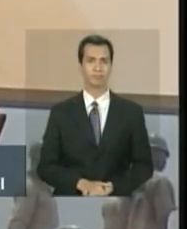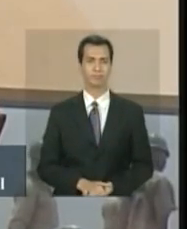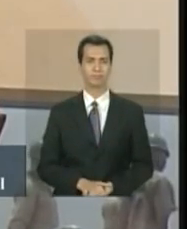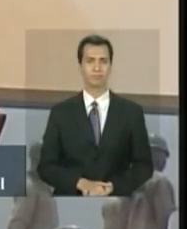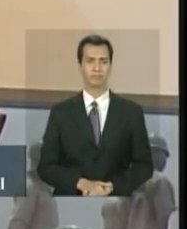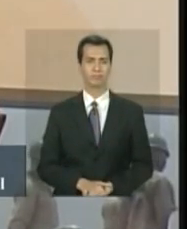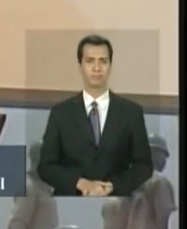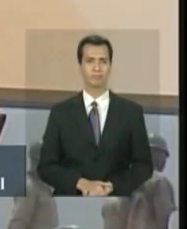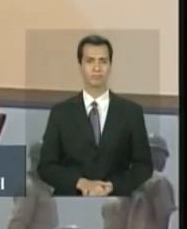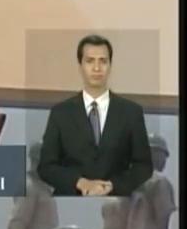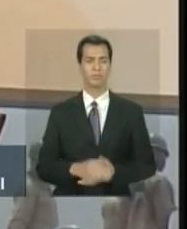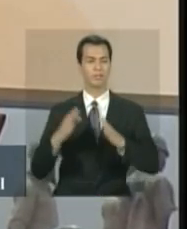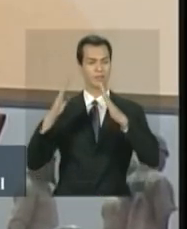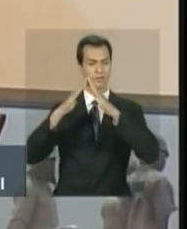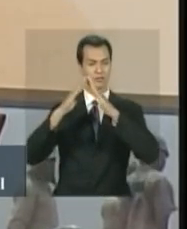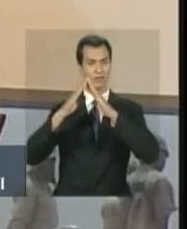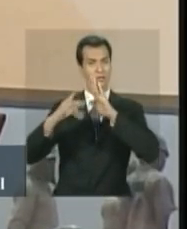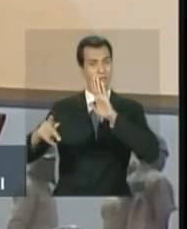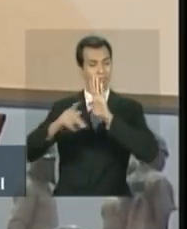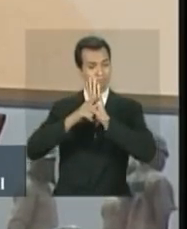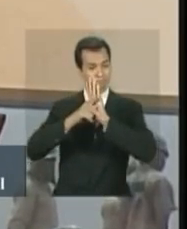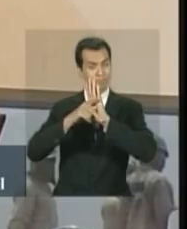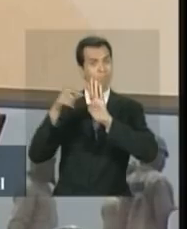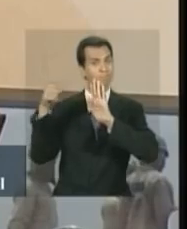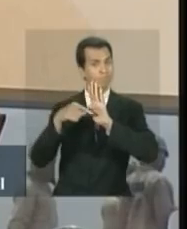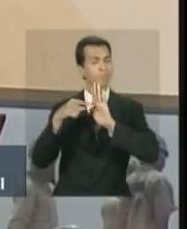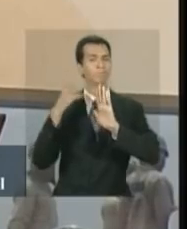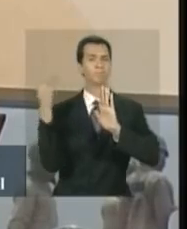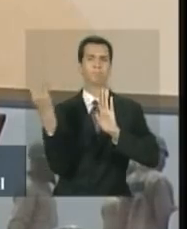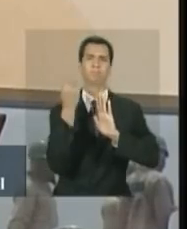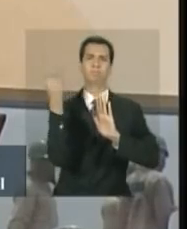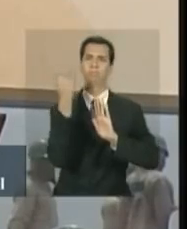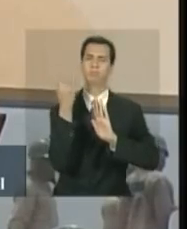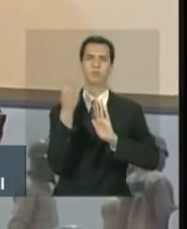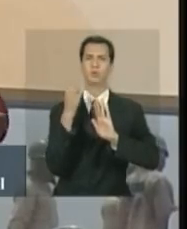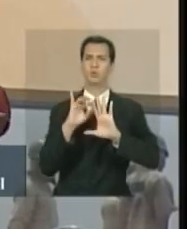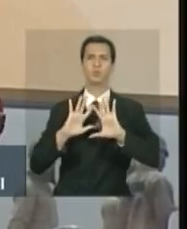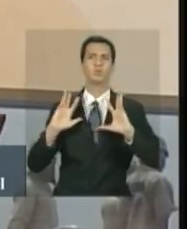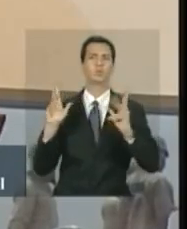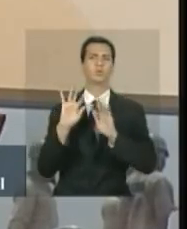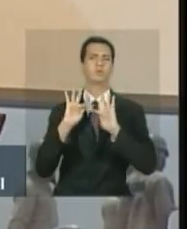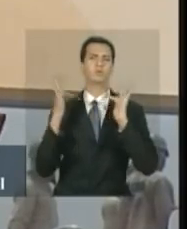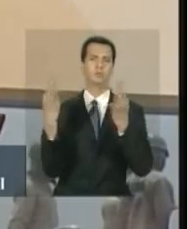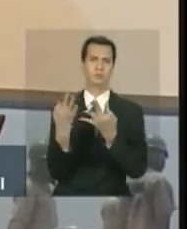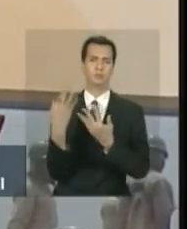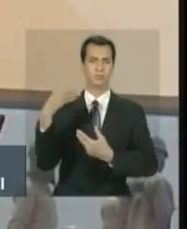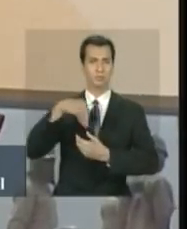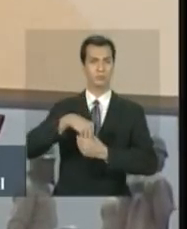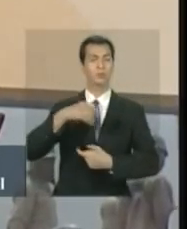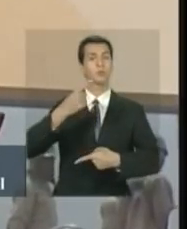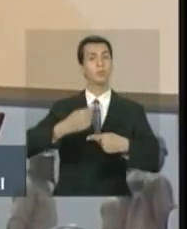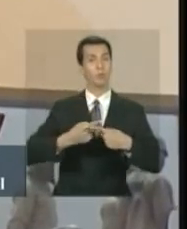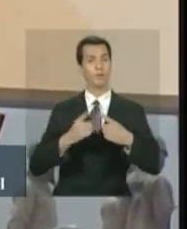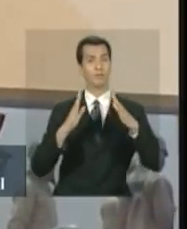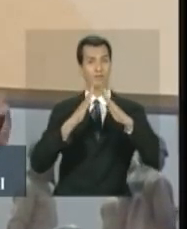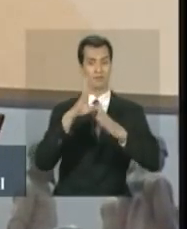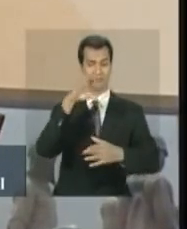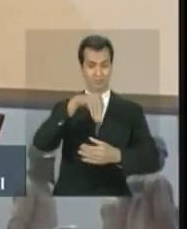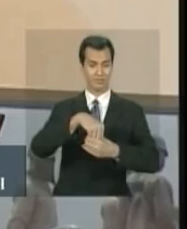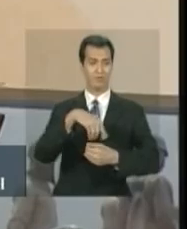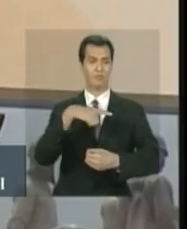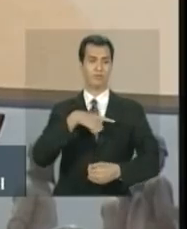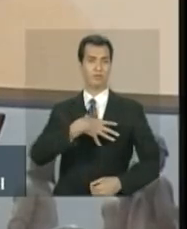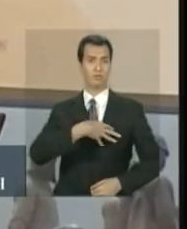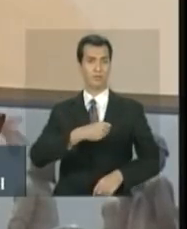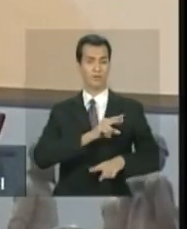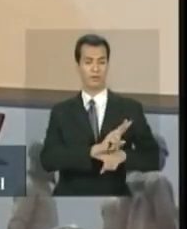a coisa mais importante para qualquer família. É onde se cria os filhos, é